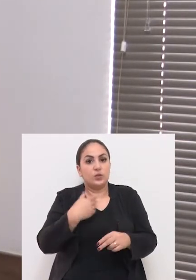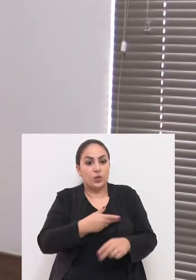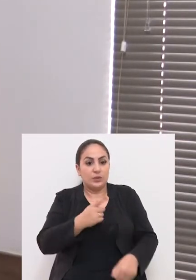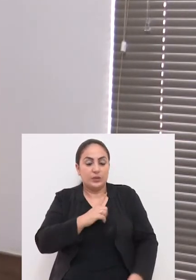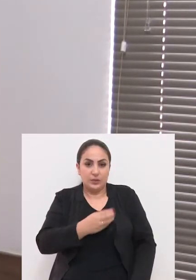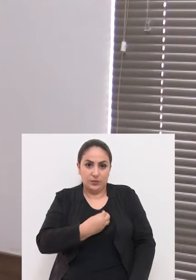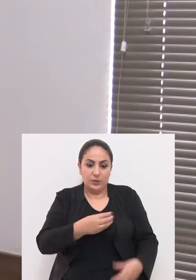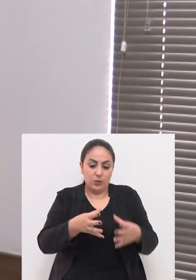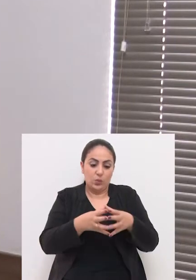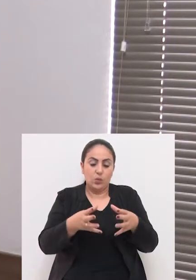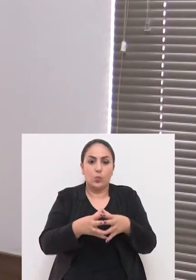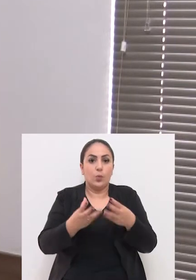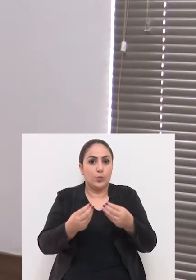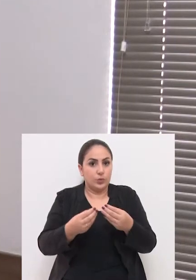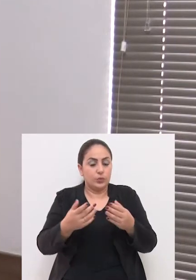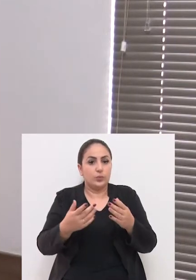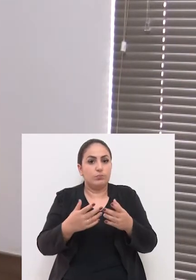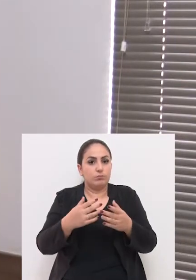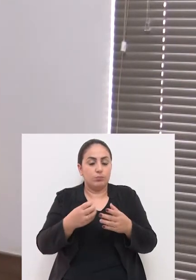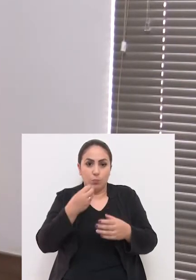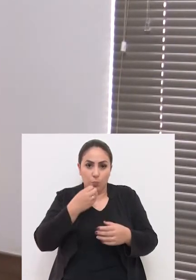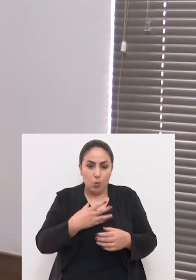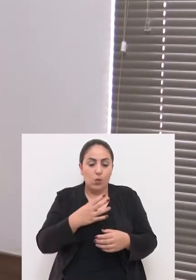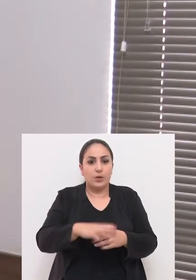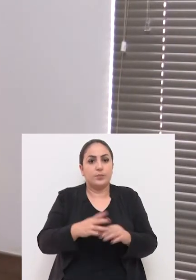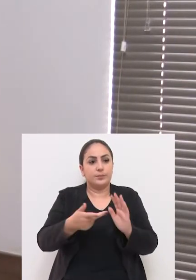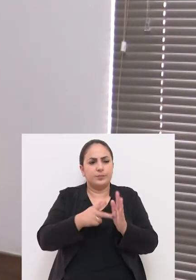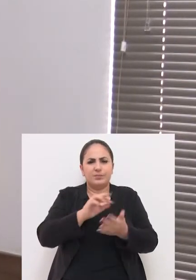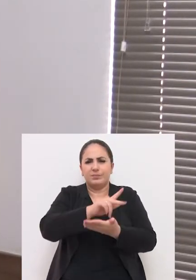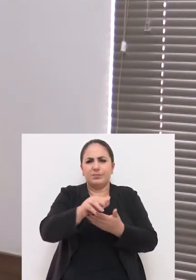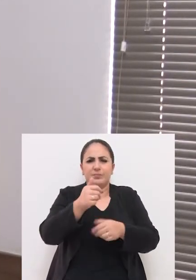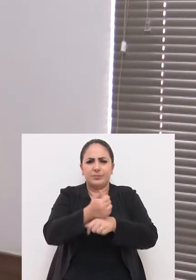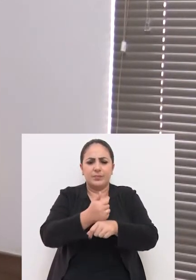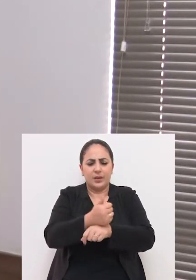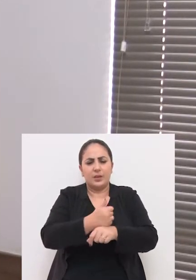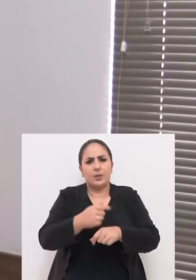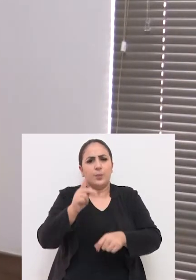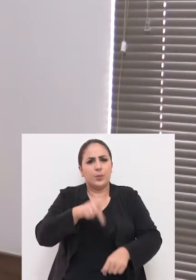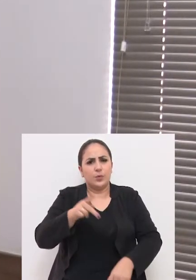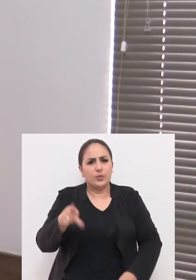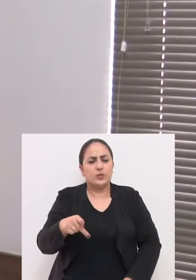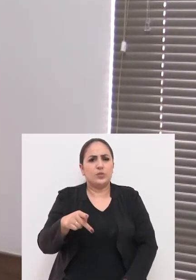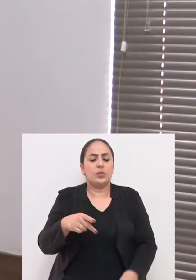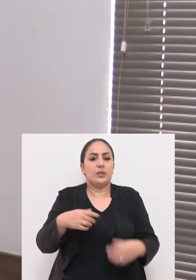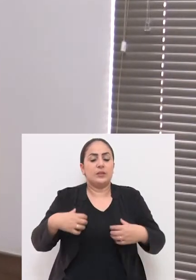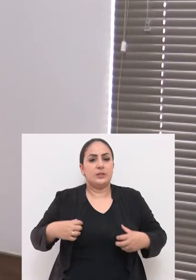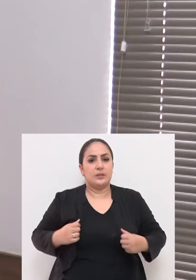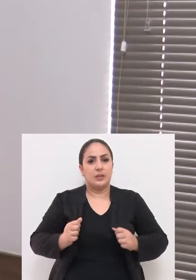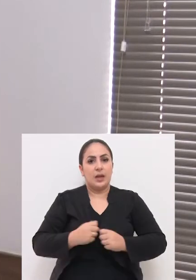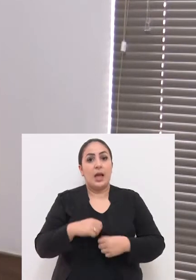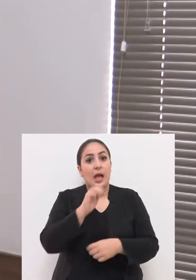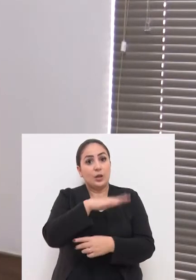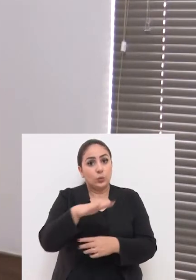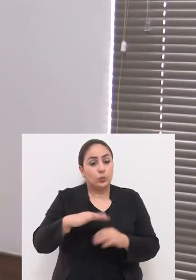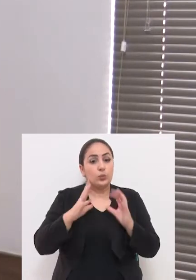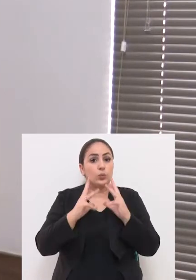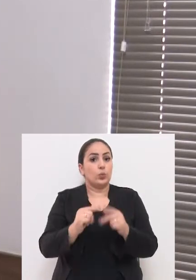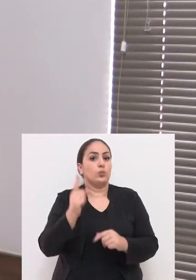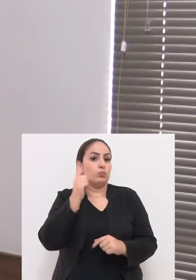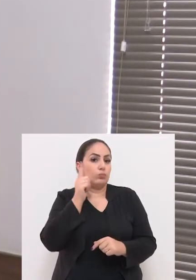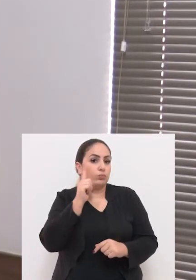Então, nós estamos com uma equipe bastante significativa, multiprofissional, de professores e